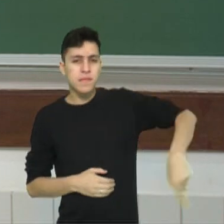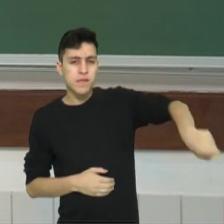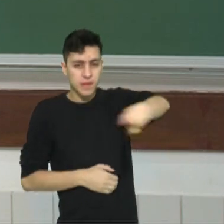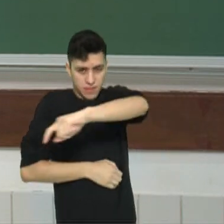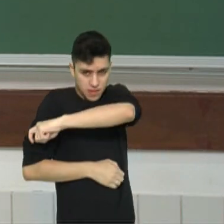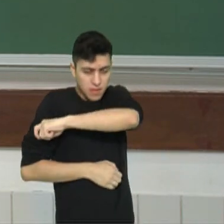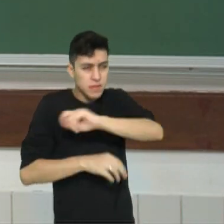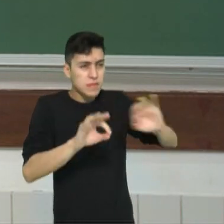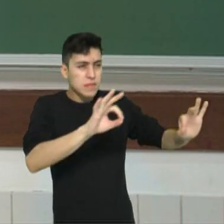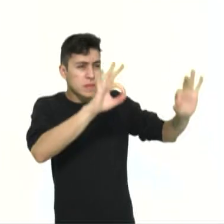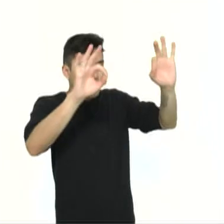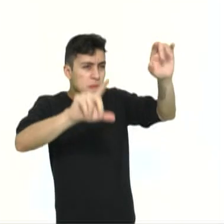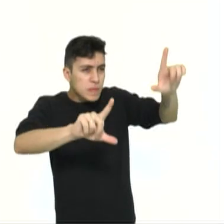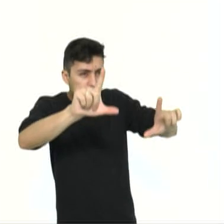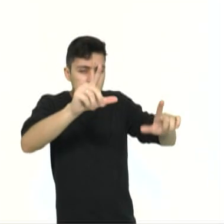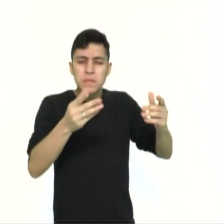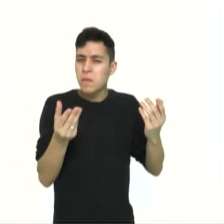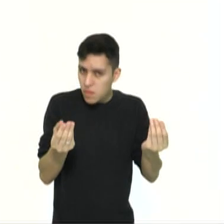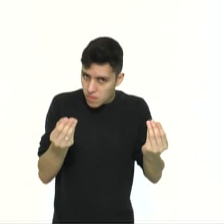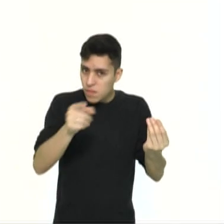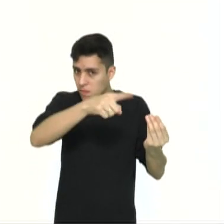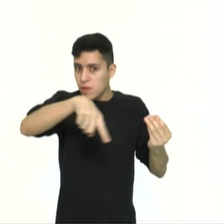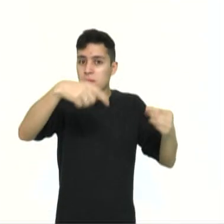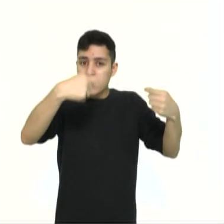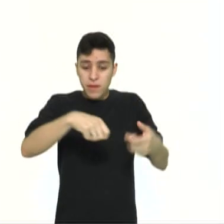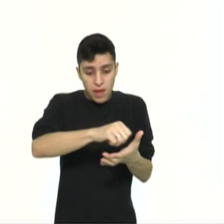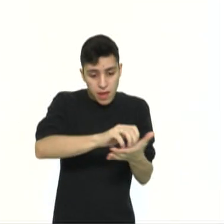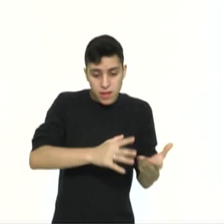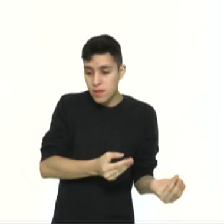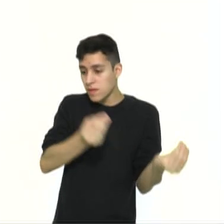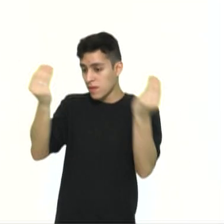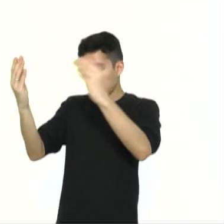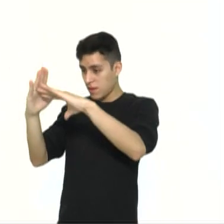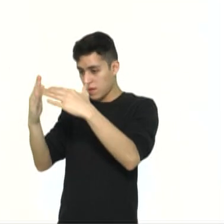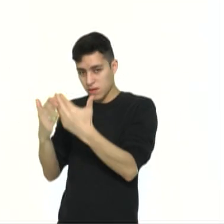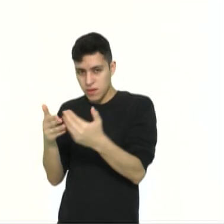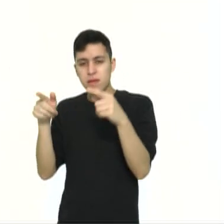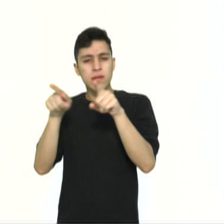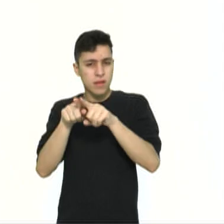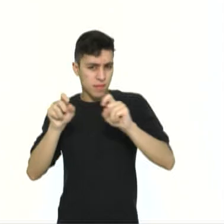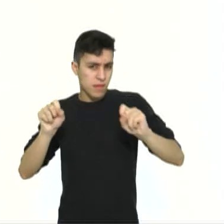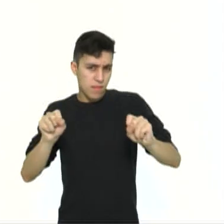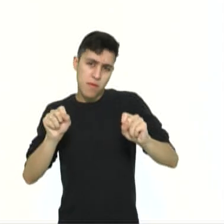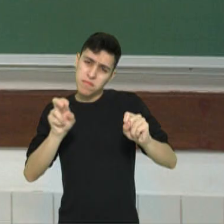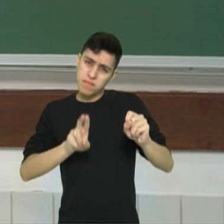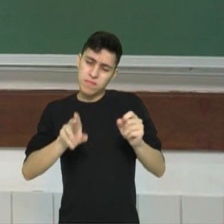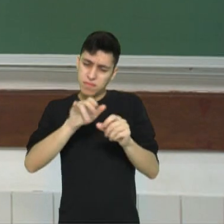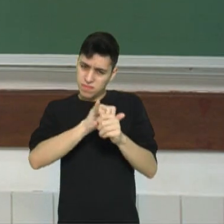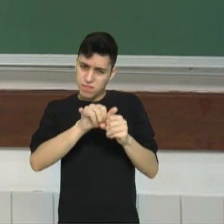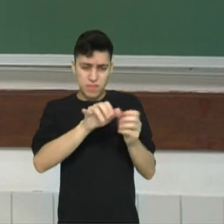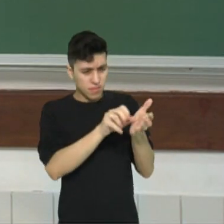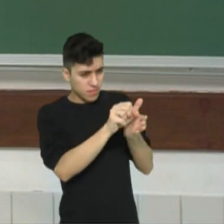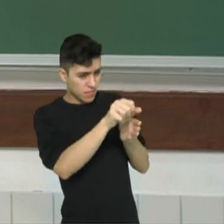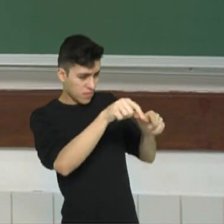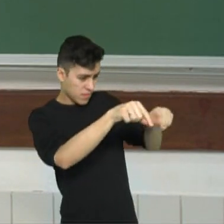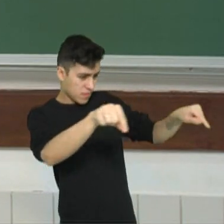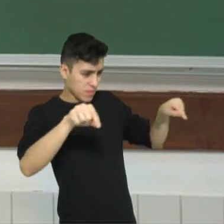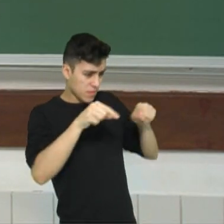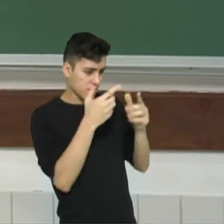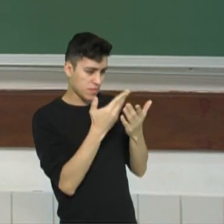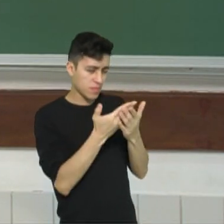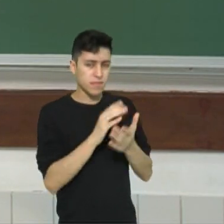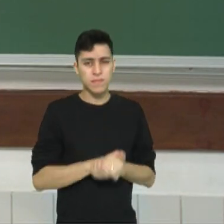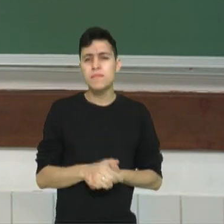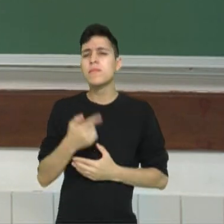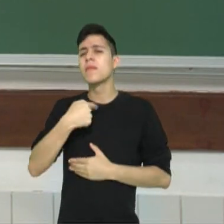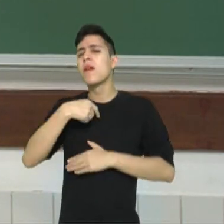assistindo às aulas pela televisão, entreguem as suas atividades na escola, como também podem resolvê-las pelo Classroom. E aqui, meu querido aluno, o que eu digo para